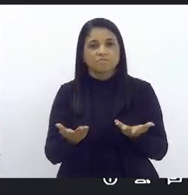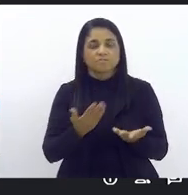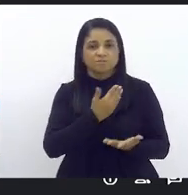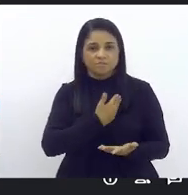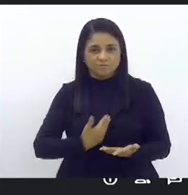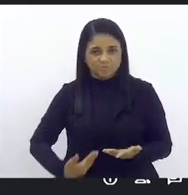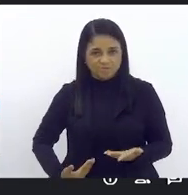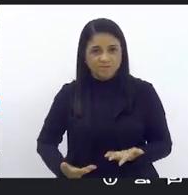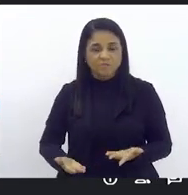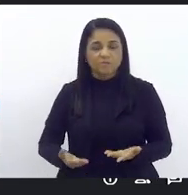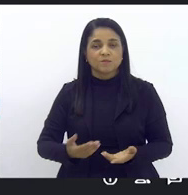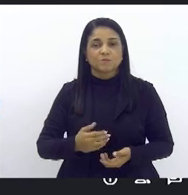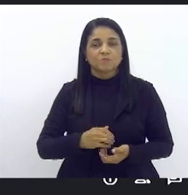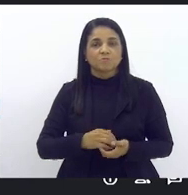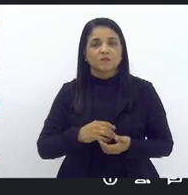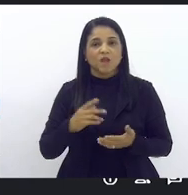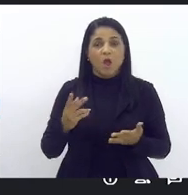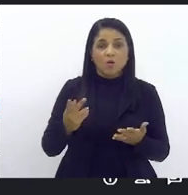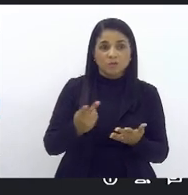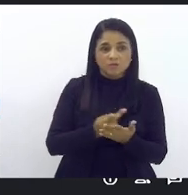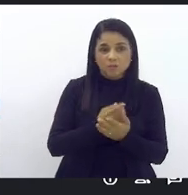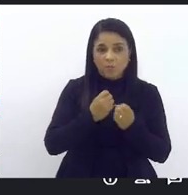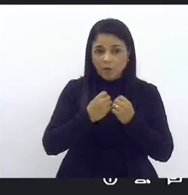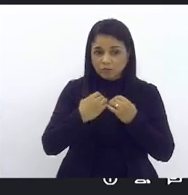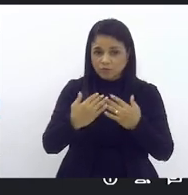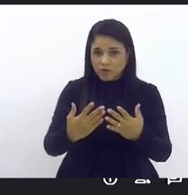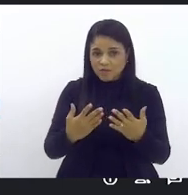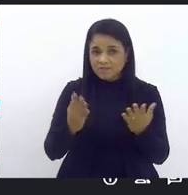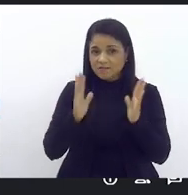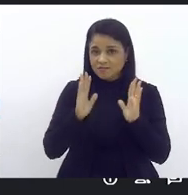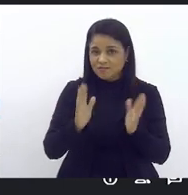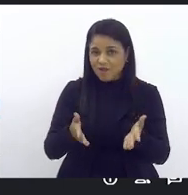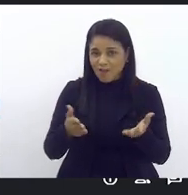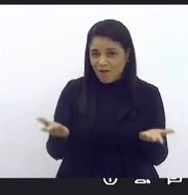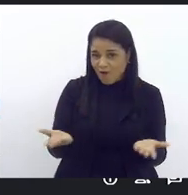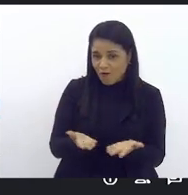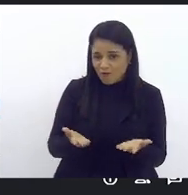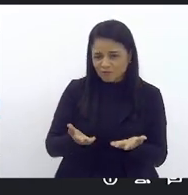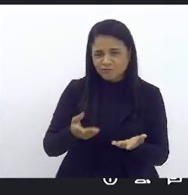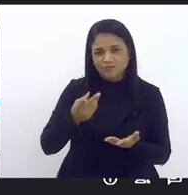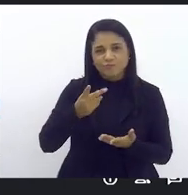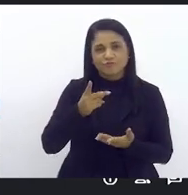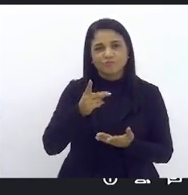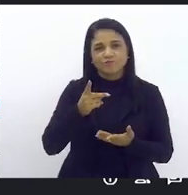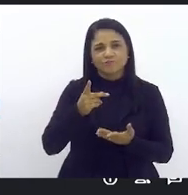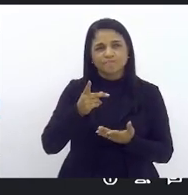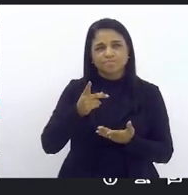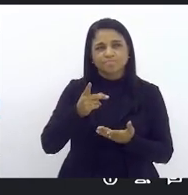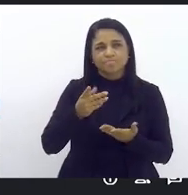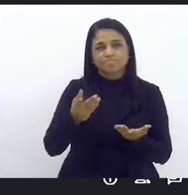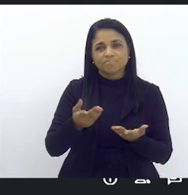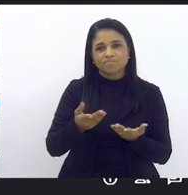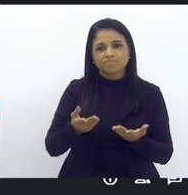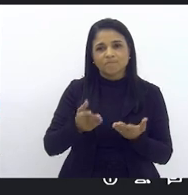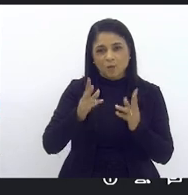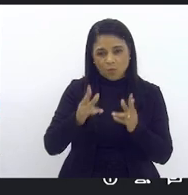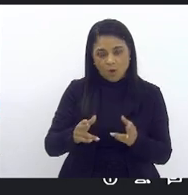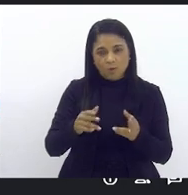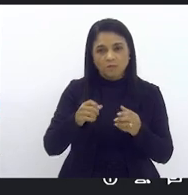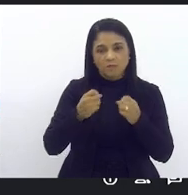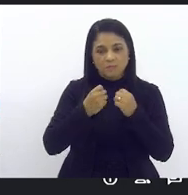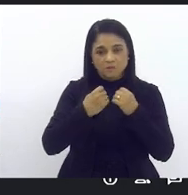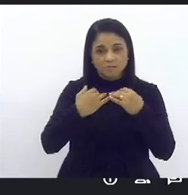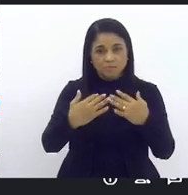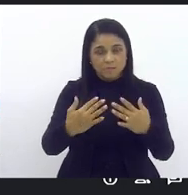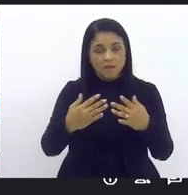audiência. Aconteceu uma audiência como essa já há alguns dias na Assembleia Legislativa de